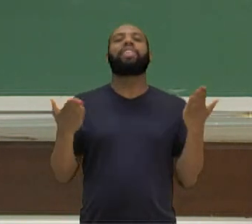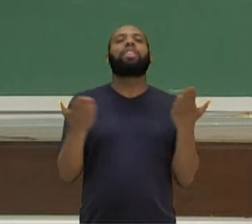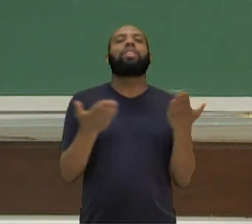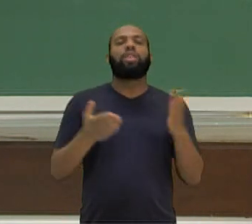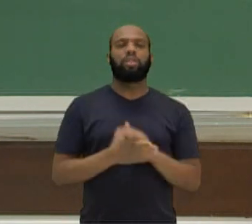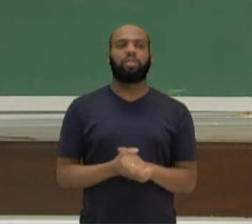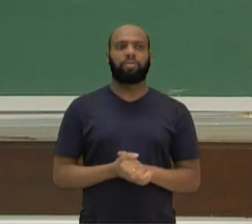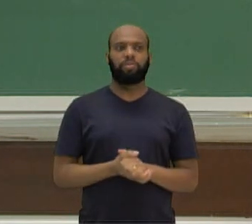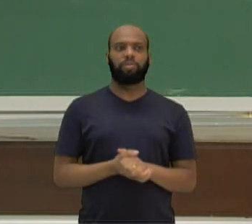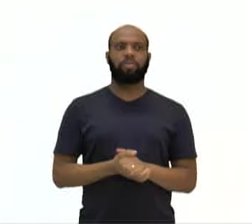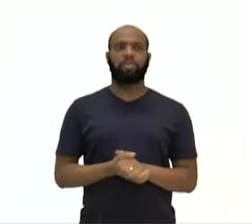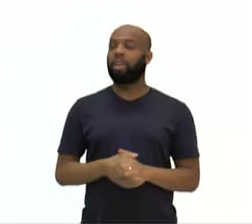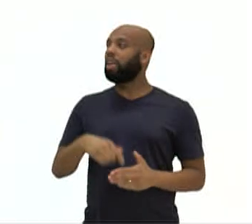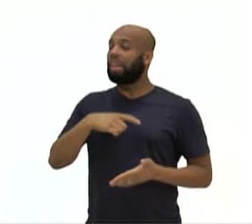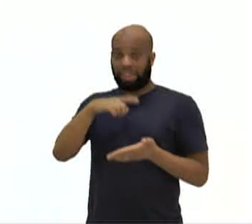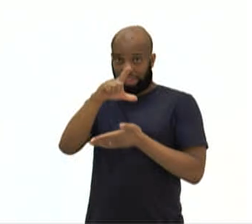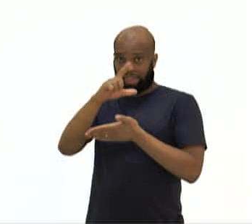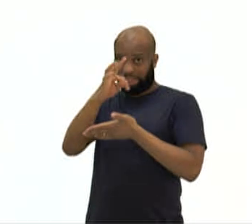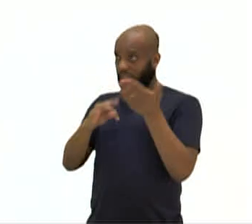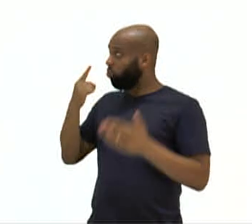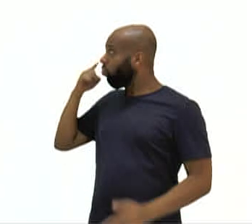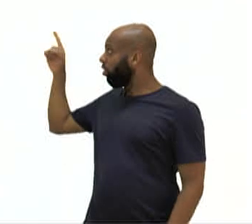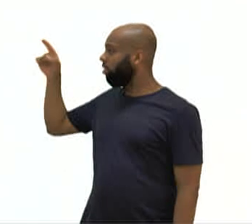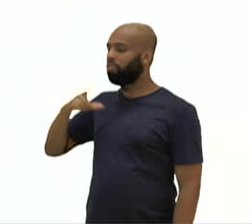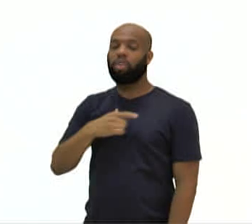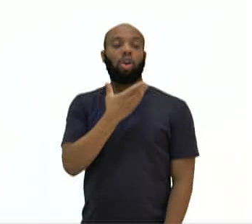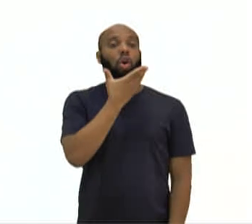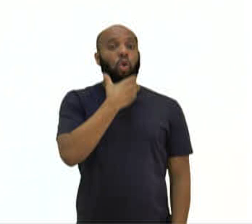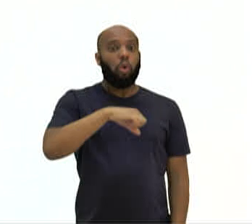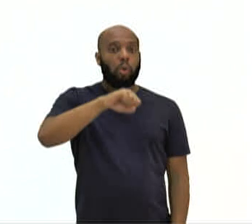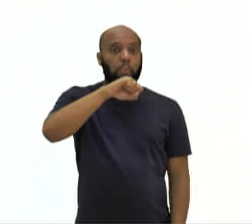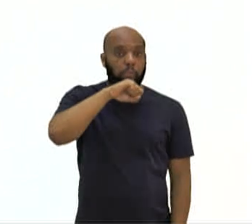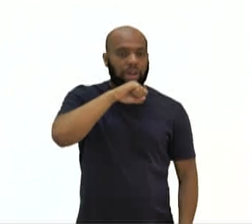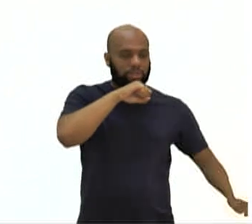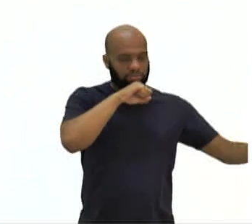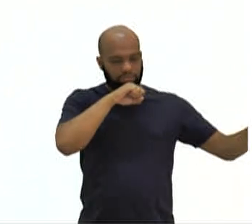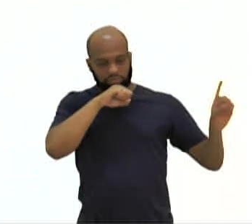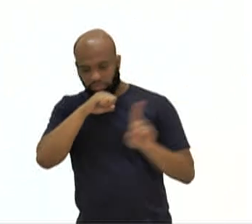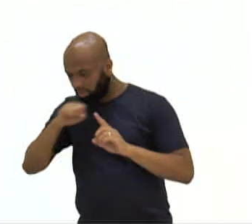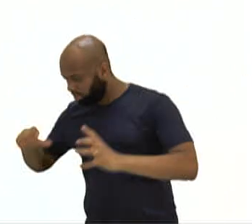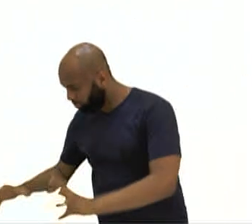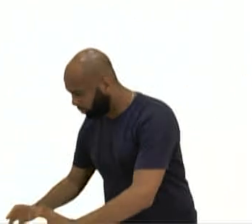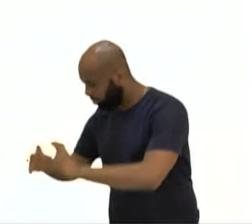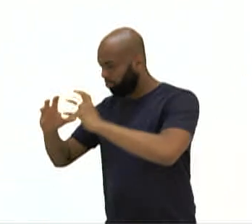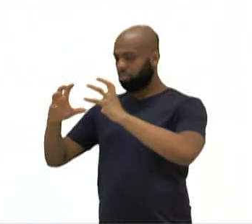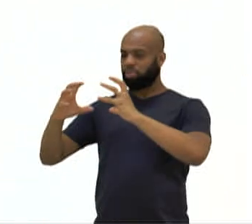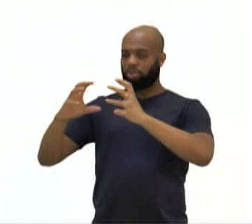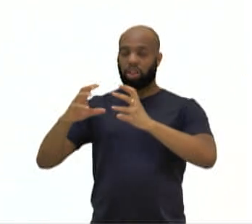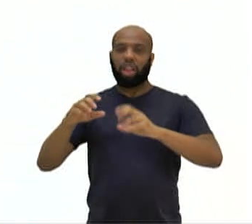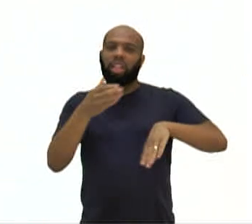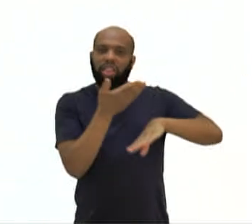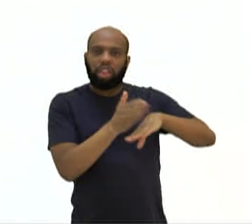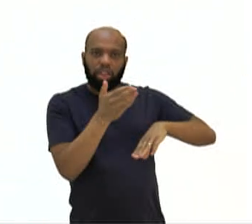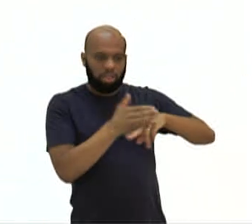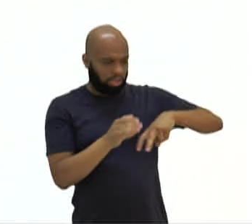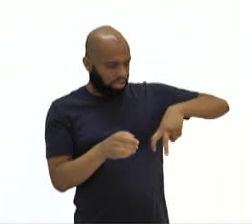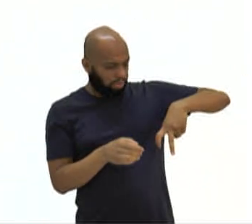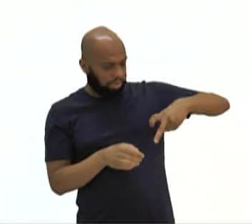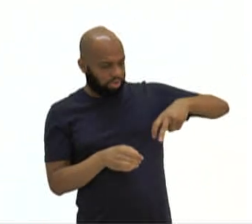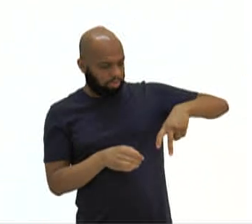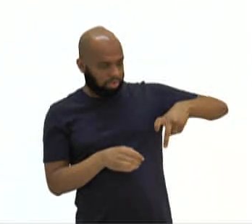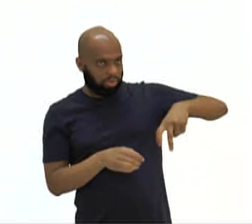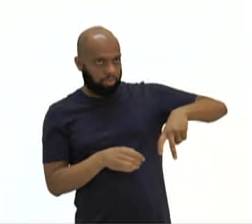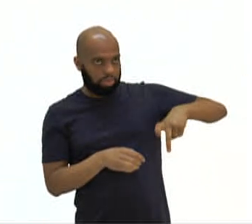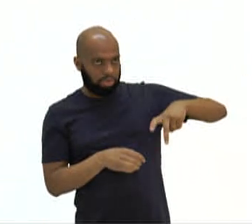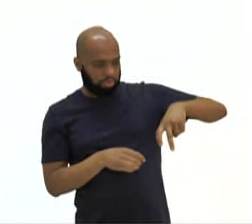agora? No trecho, o pai pegou a bola nova e ensaiou algumas embaixadas. Opa, tá